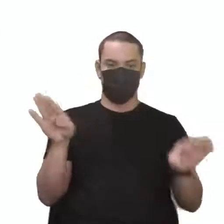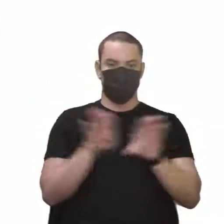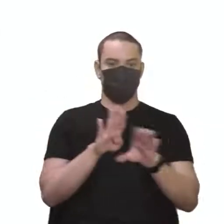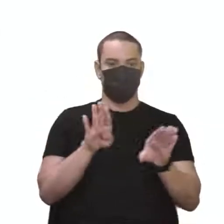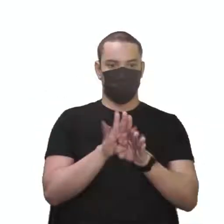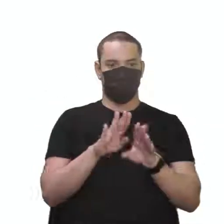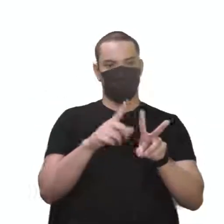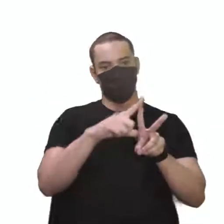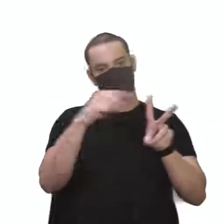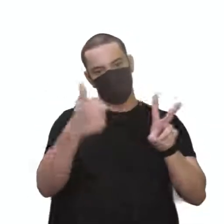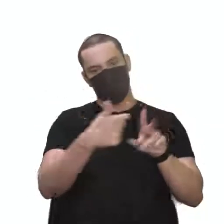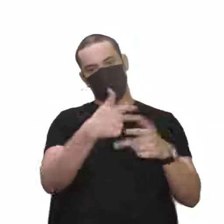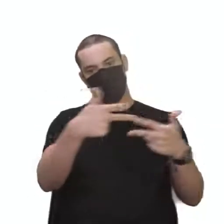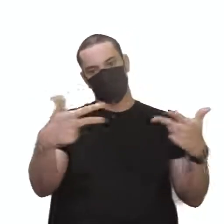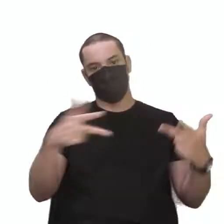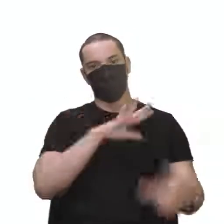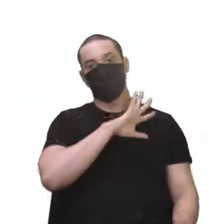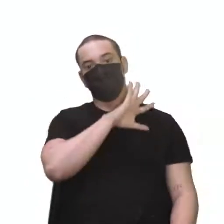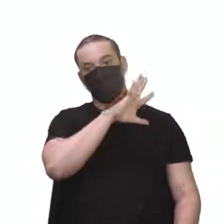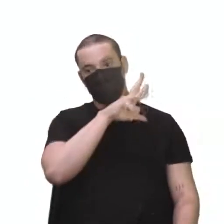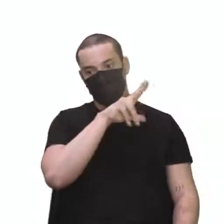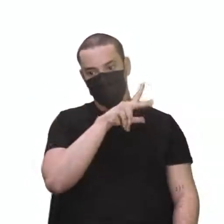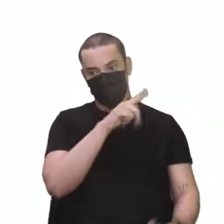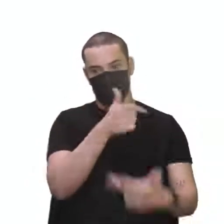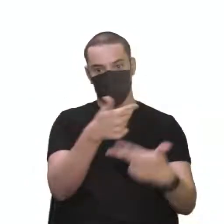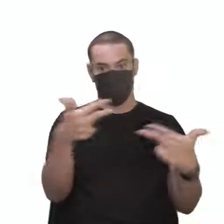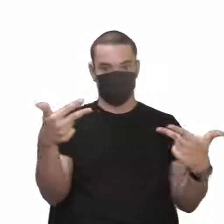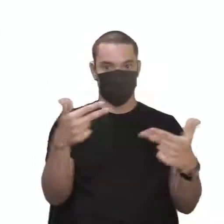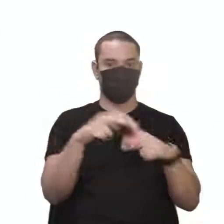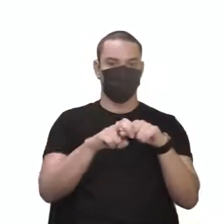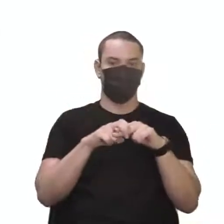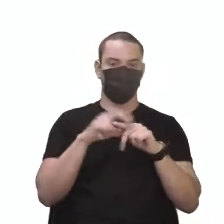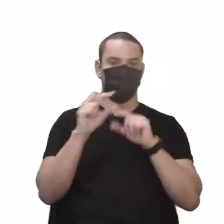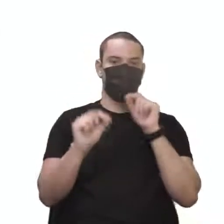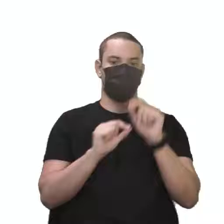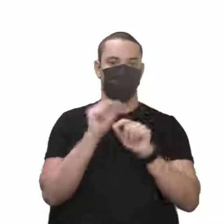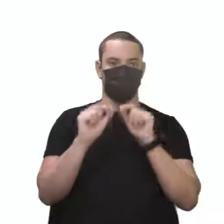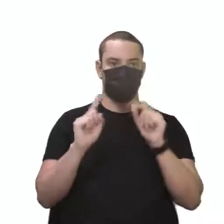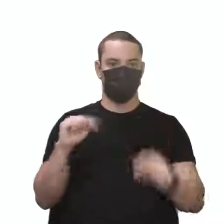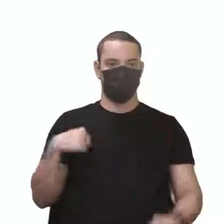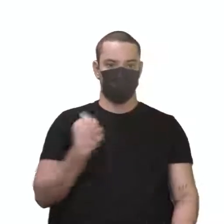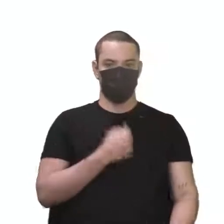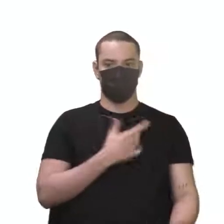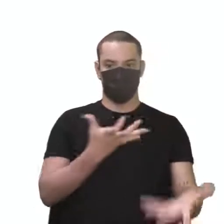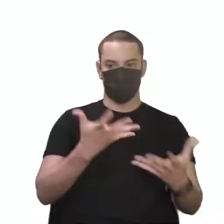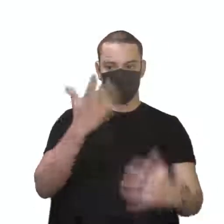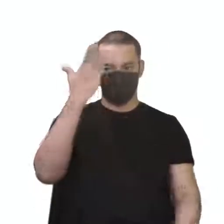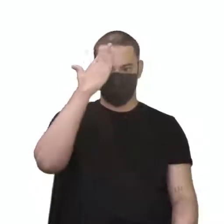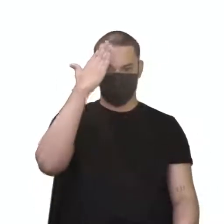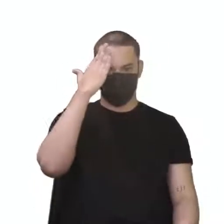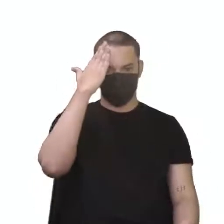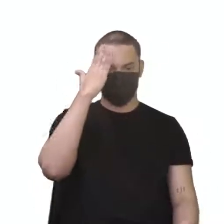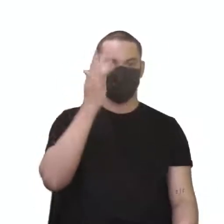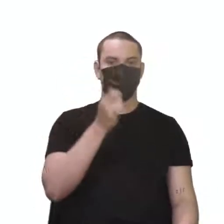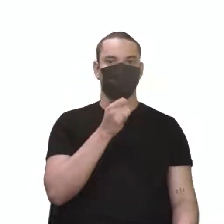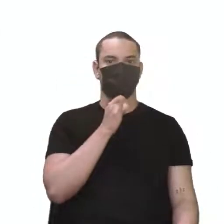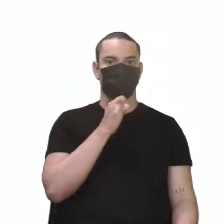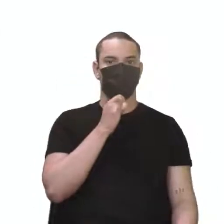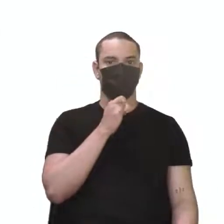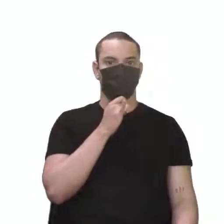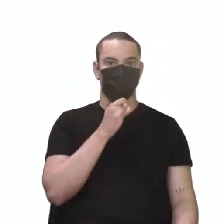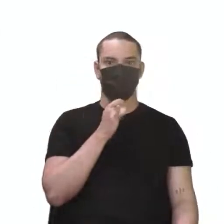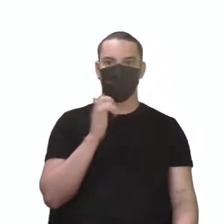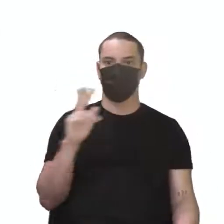para animais, tá, galera? Então, esses animais a gente quer saber